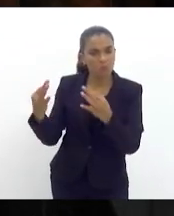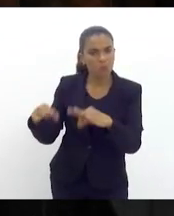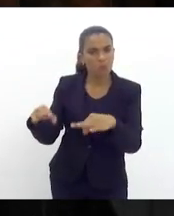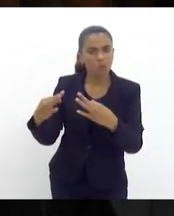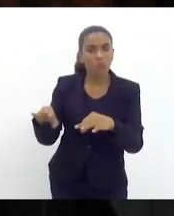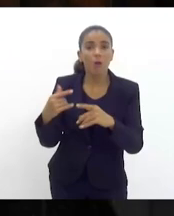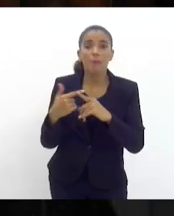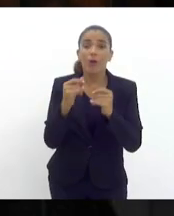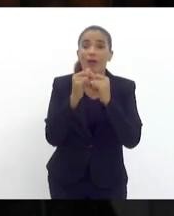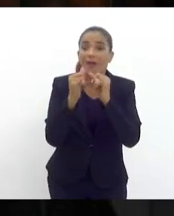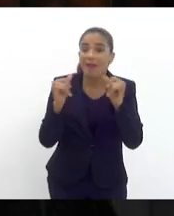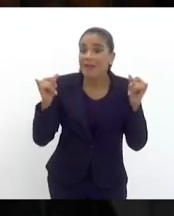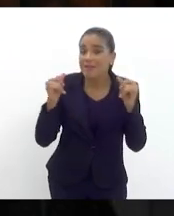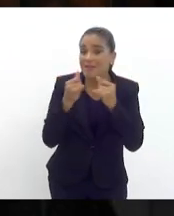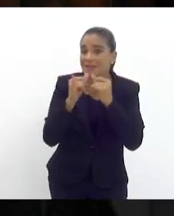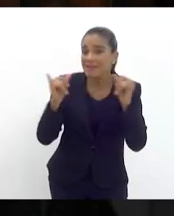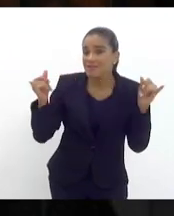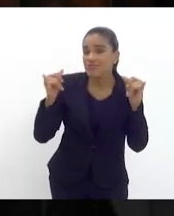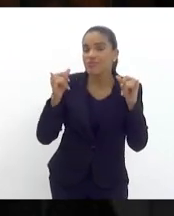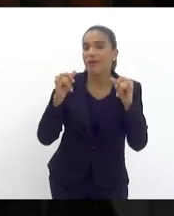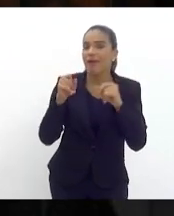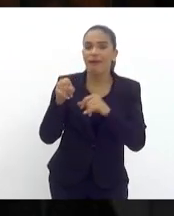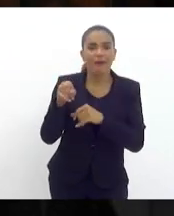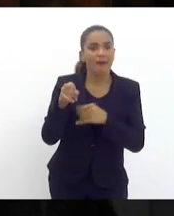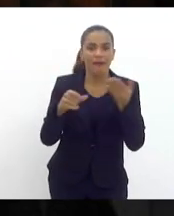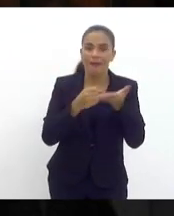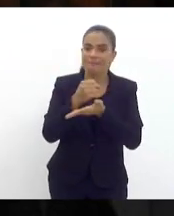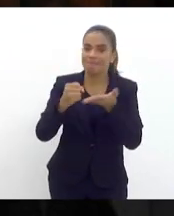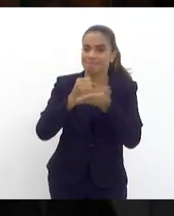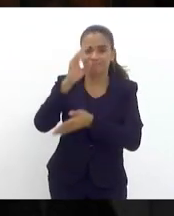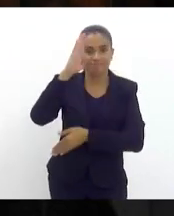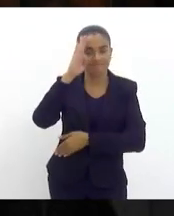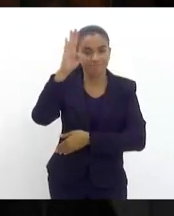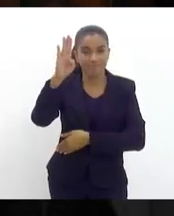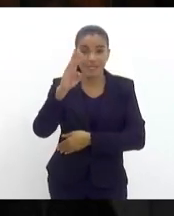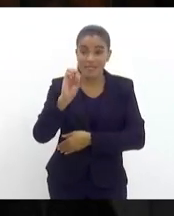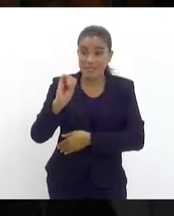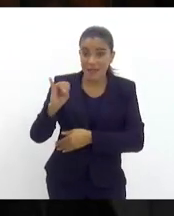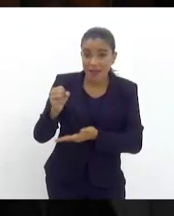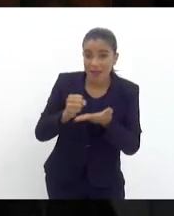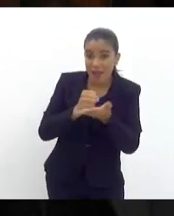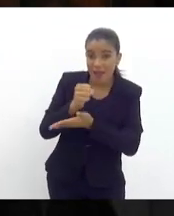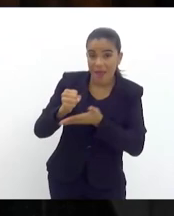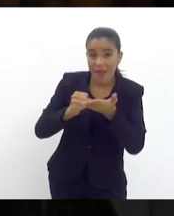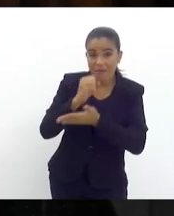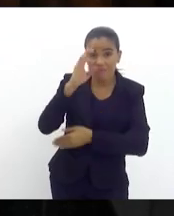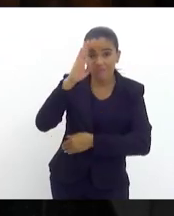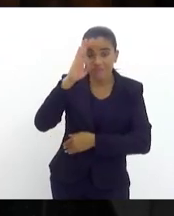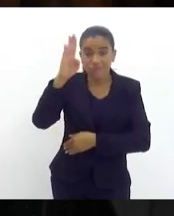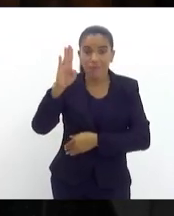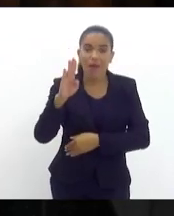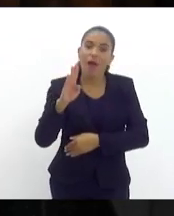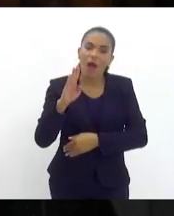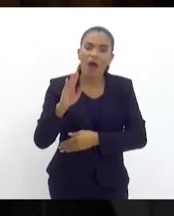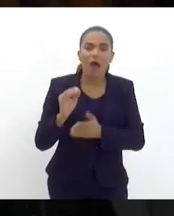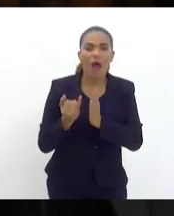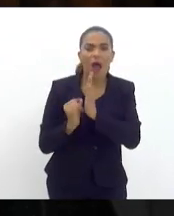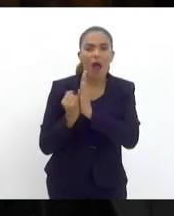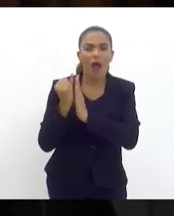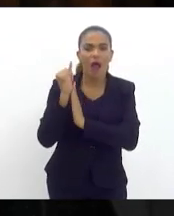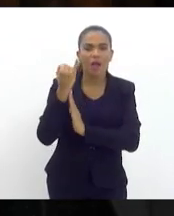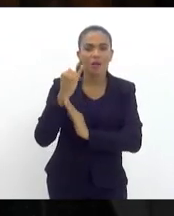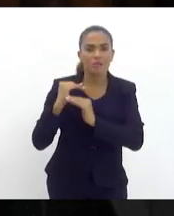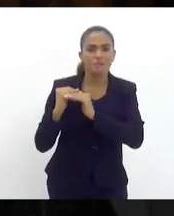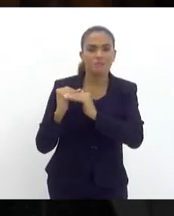energia é bem essencial se é bem essencial alíquota tem que ser